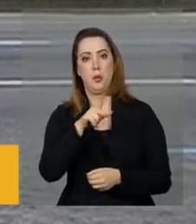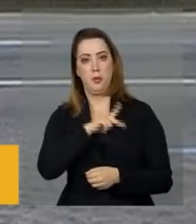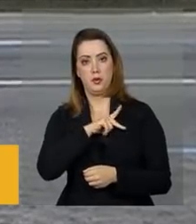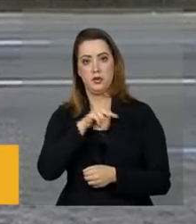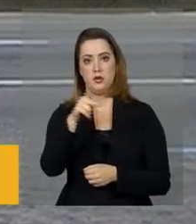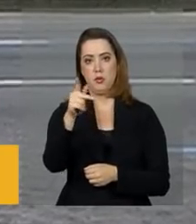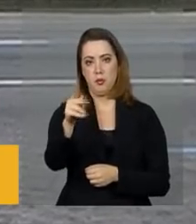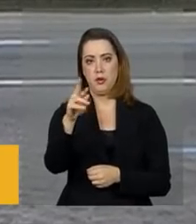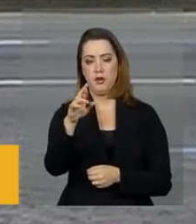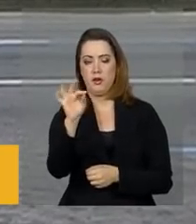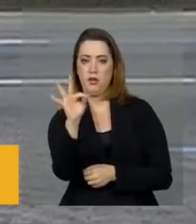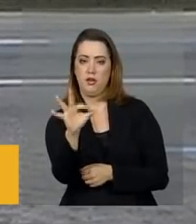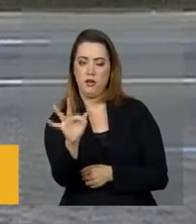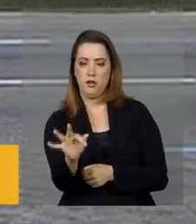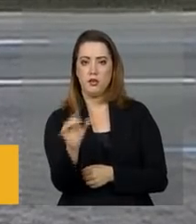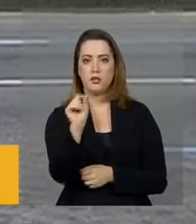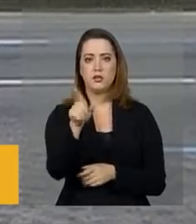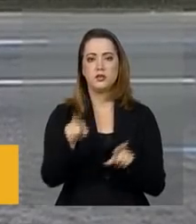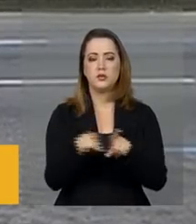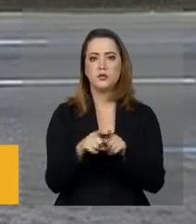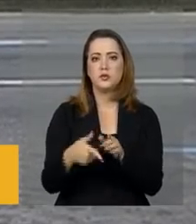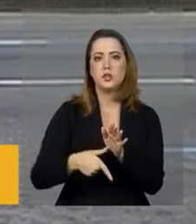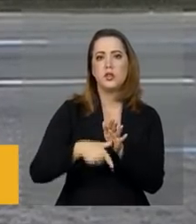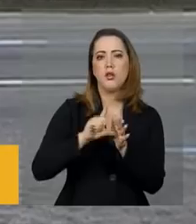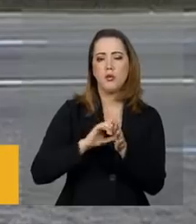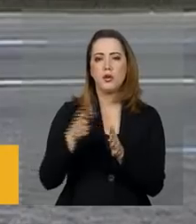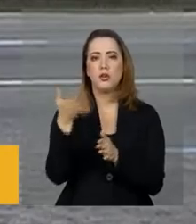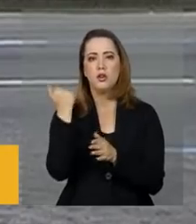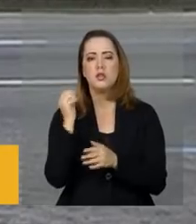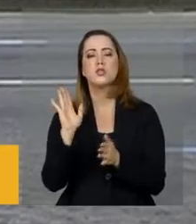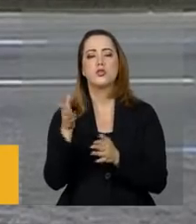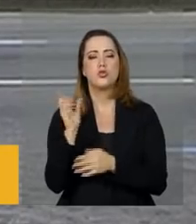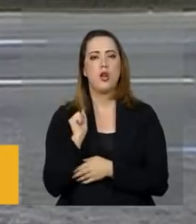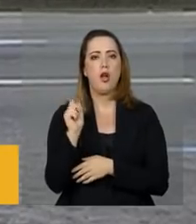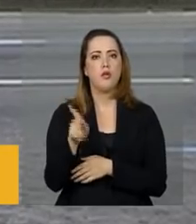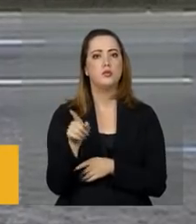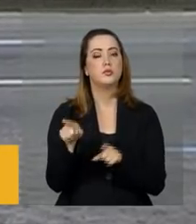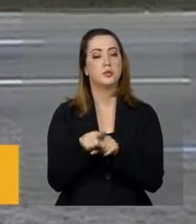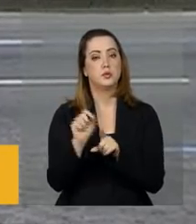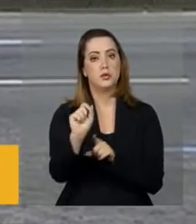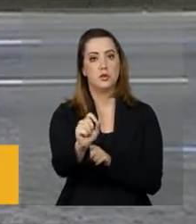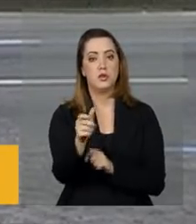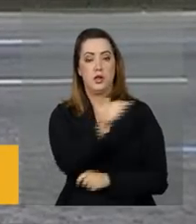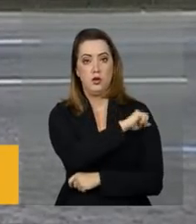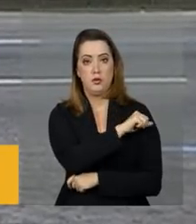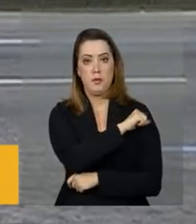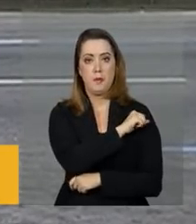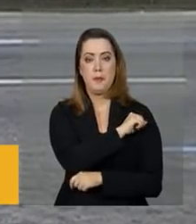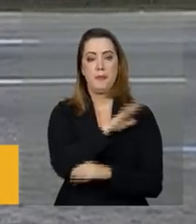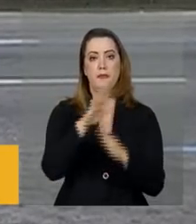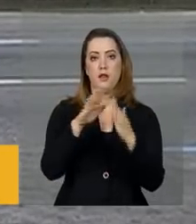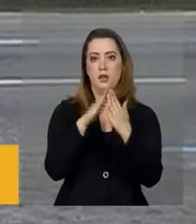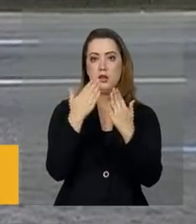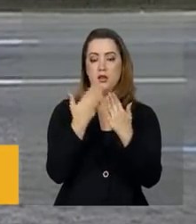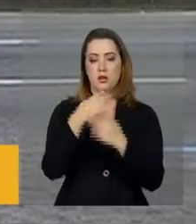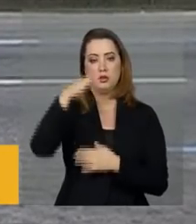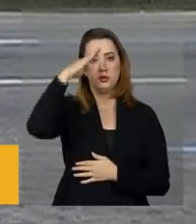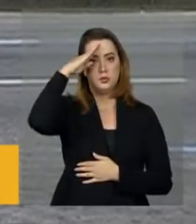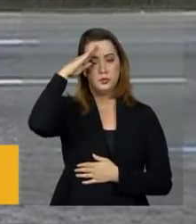de ex-combatentes das Forças Armadas, alunos de escolas militares e municipais